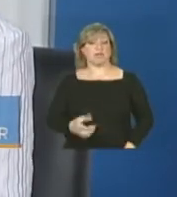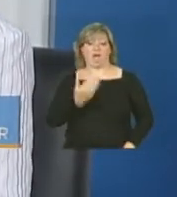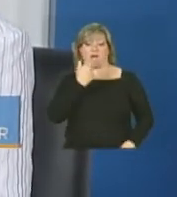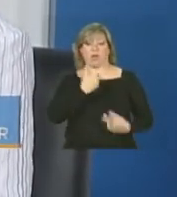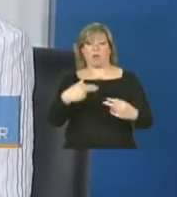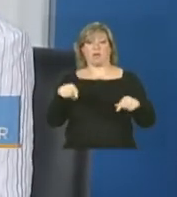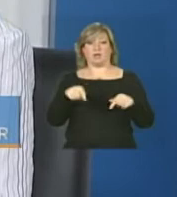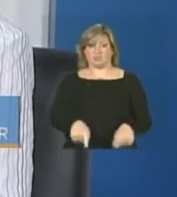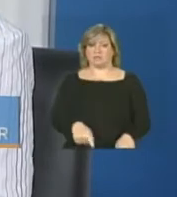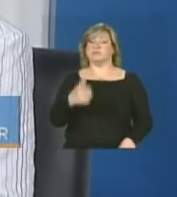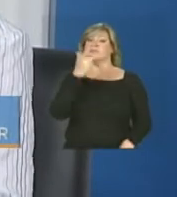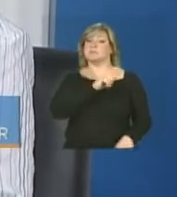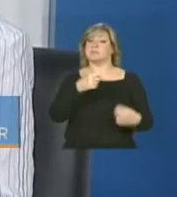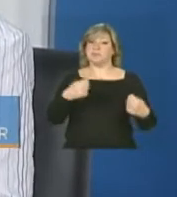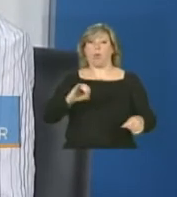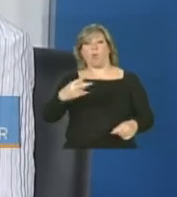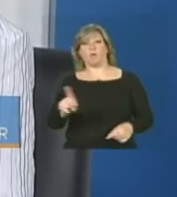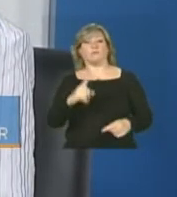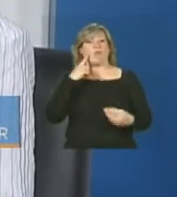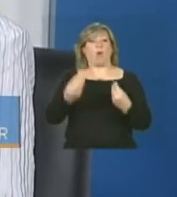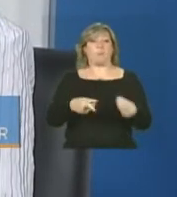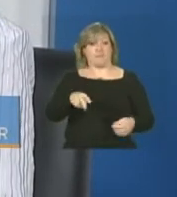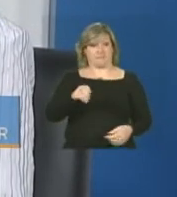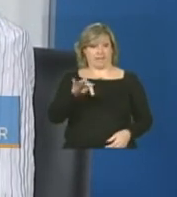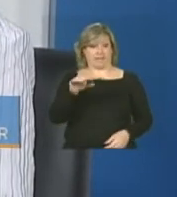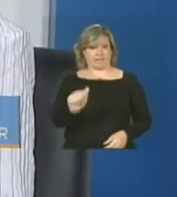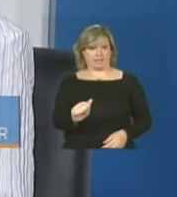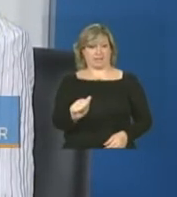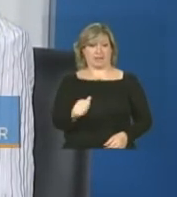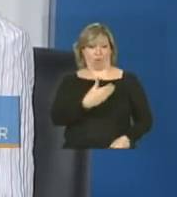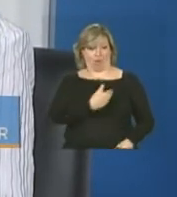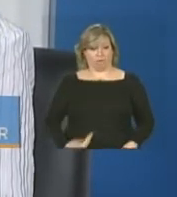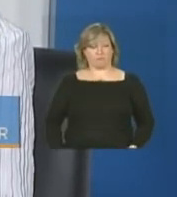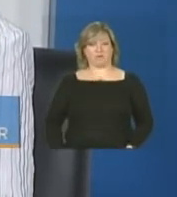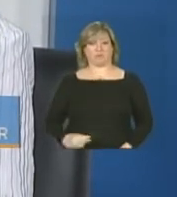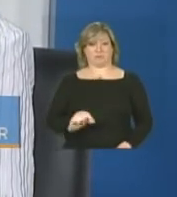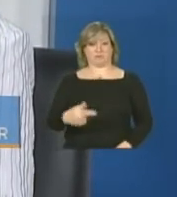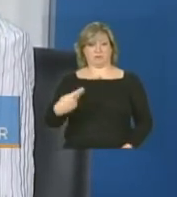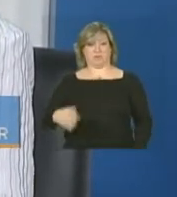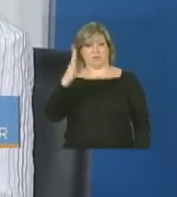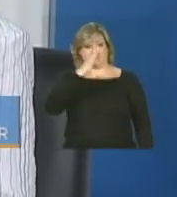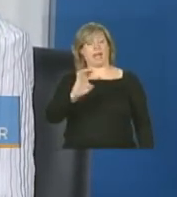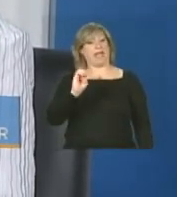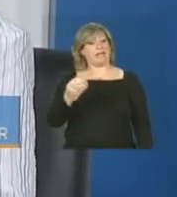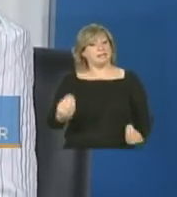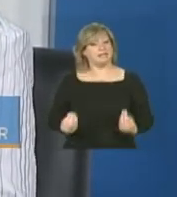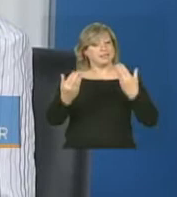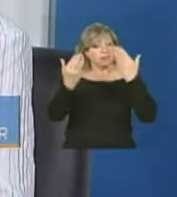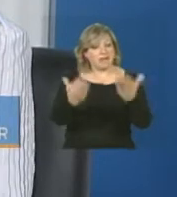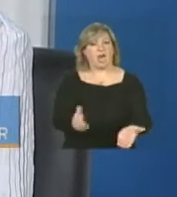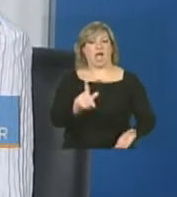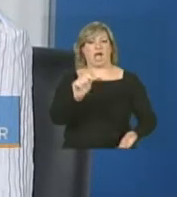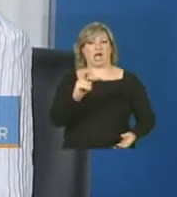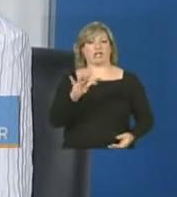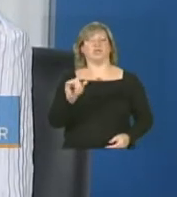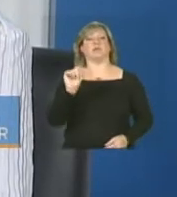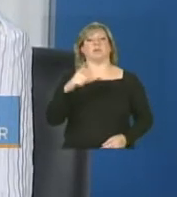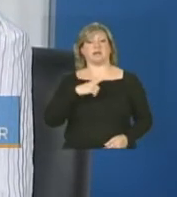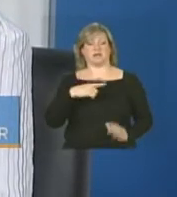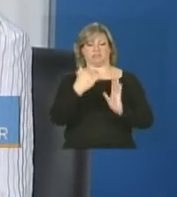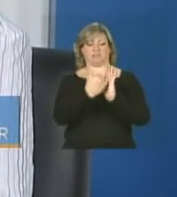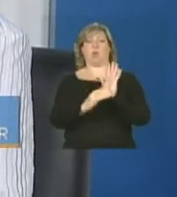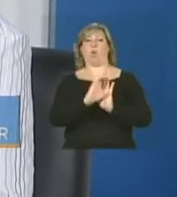o direito humano à alimentação adequada, porque a meta, né, do governo, do Estado brasileiro, é garantir o que está previsto